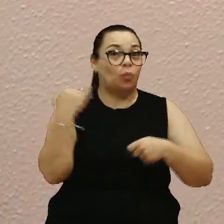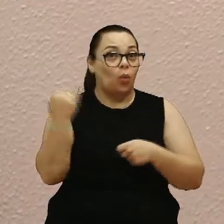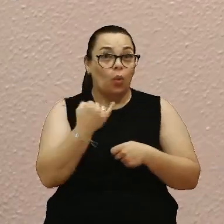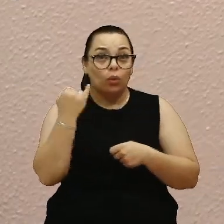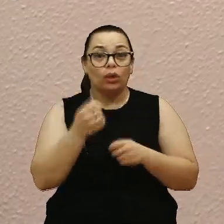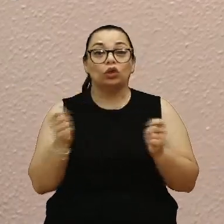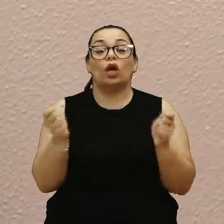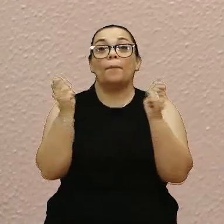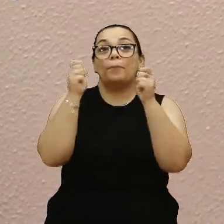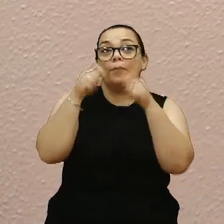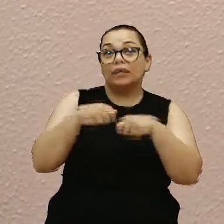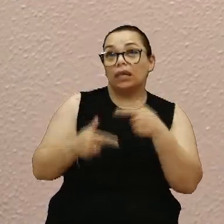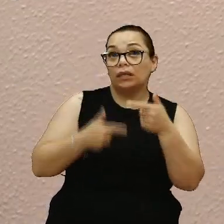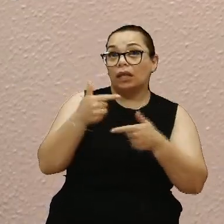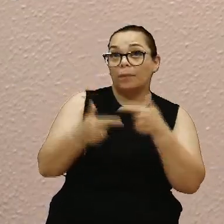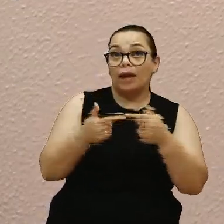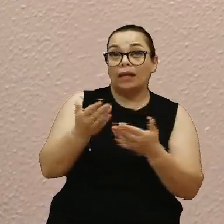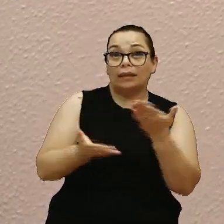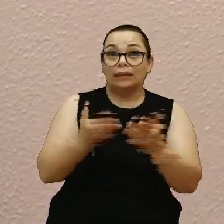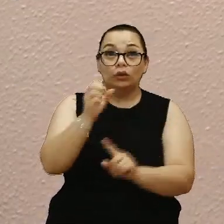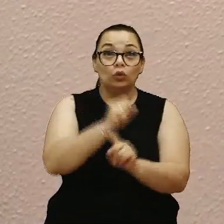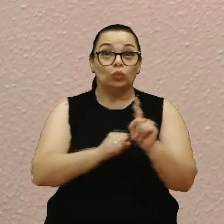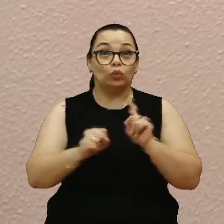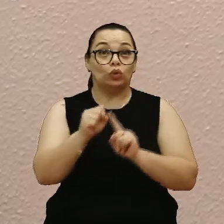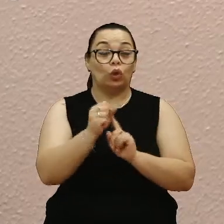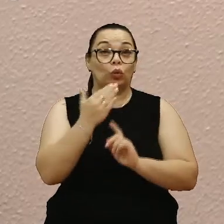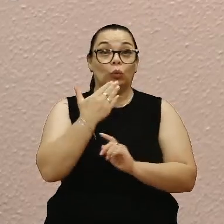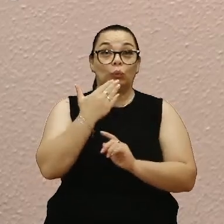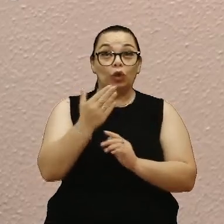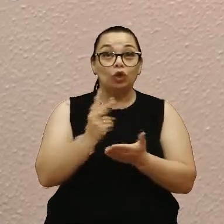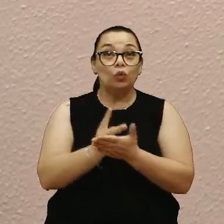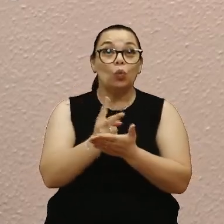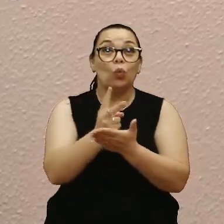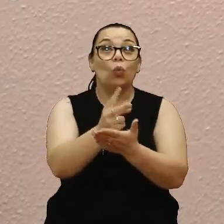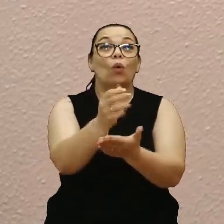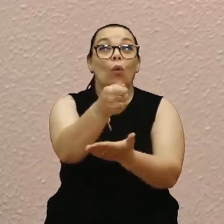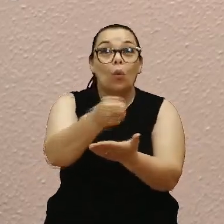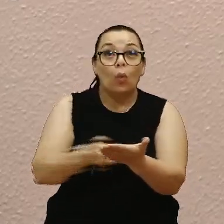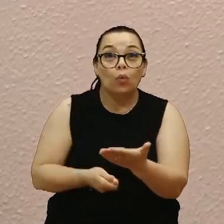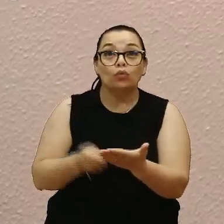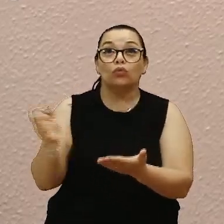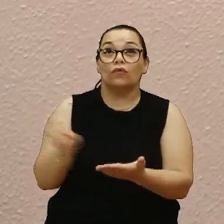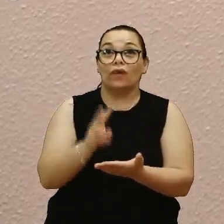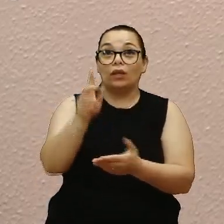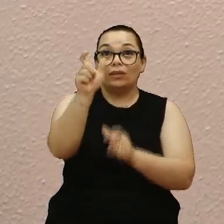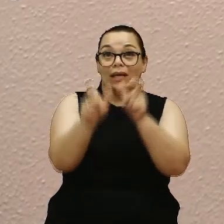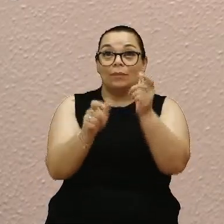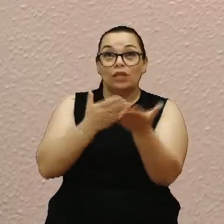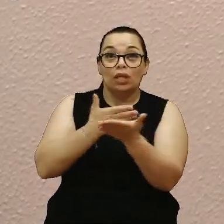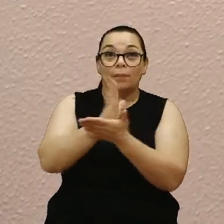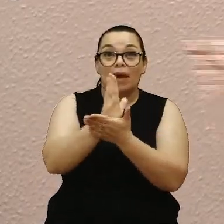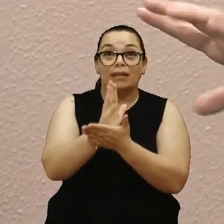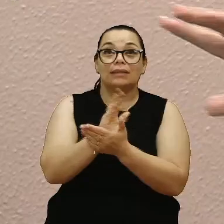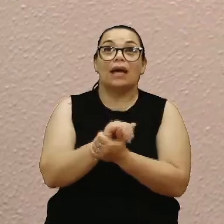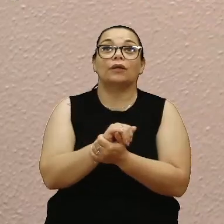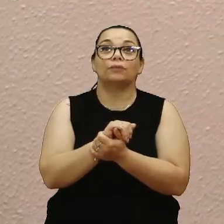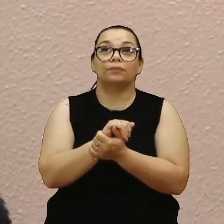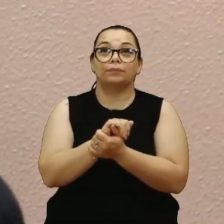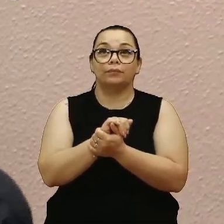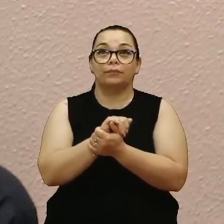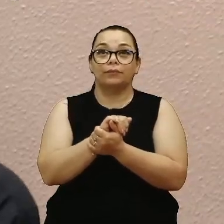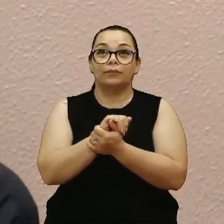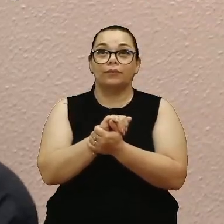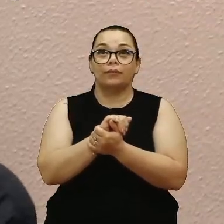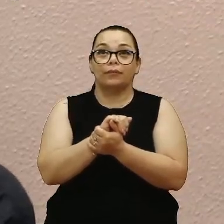têm capacidade de atuar na assistência social. Então, o nosso pedido foi para manter o concurso, valorizar as pessoas que passaram. As pessoas brincaram comigo, né? Eu estou nessa